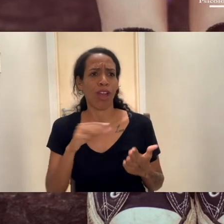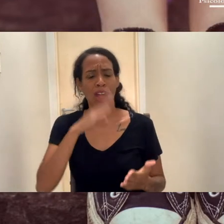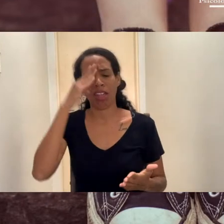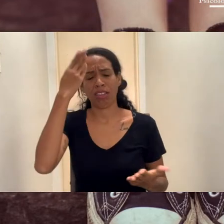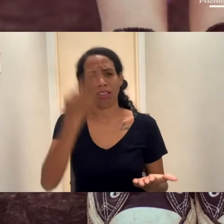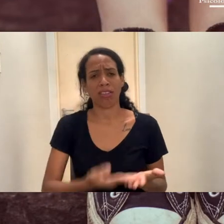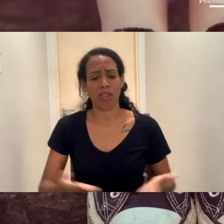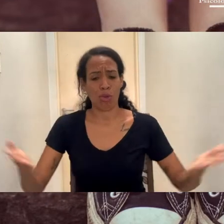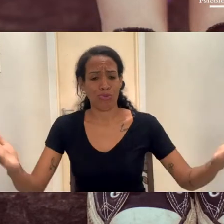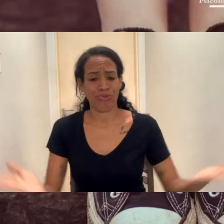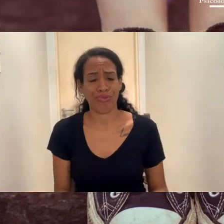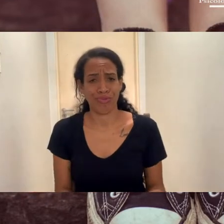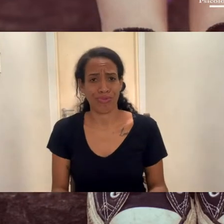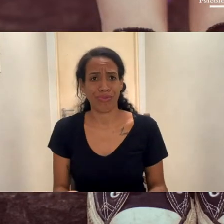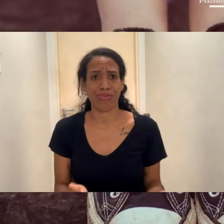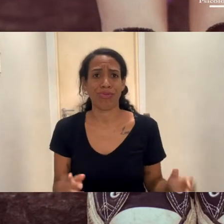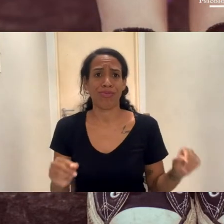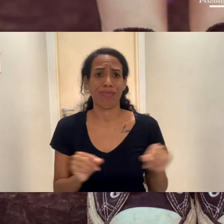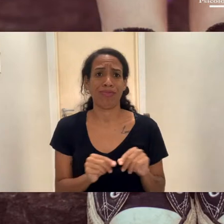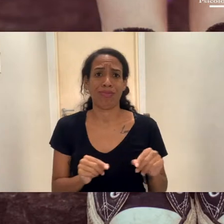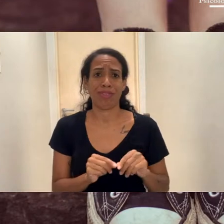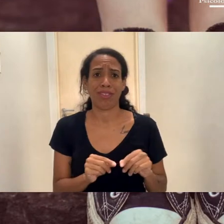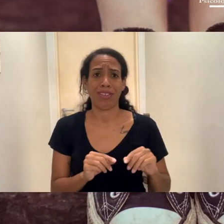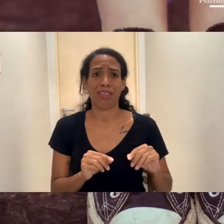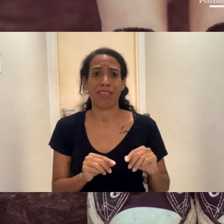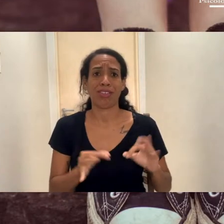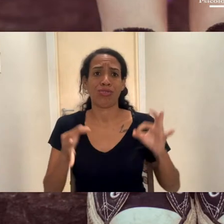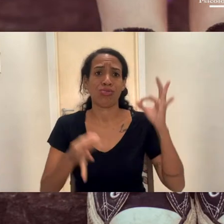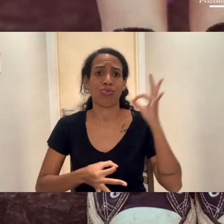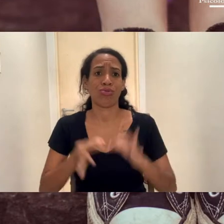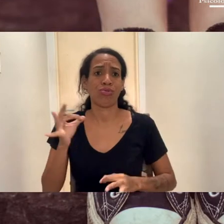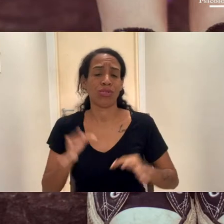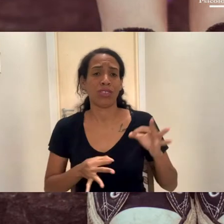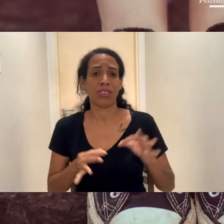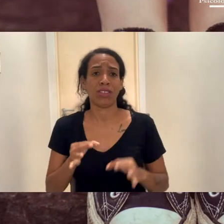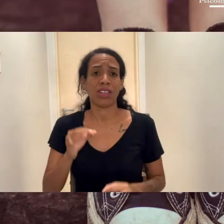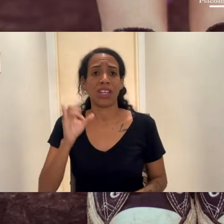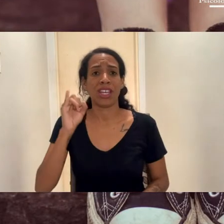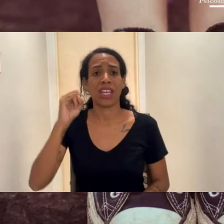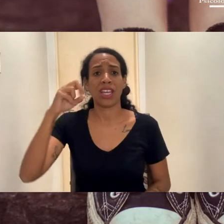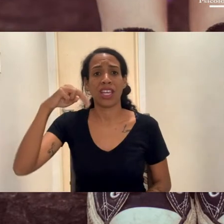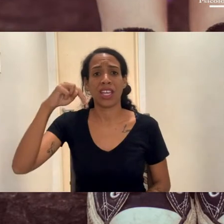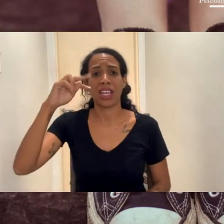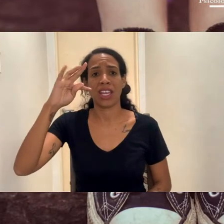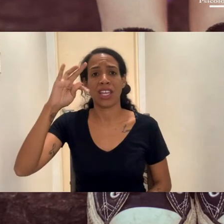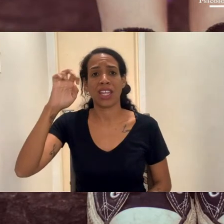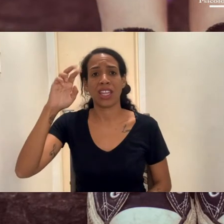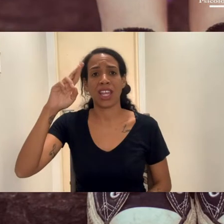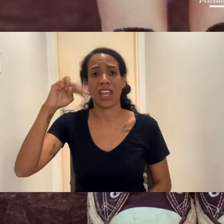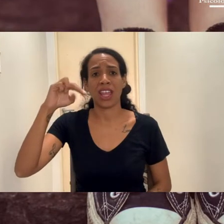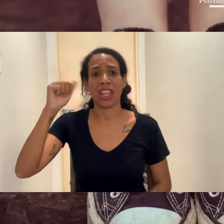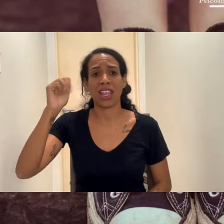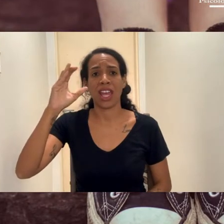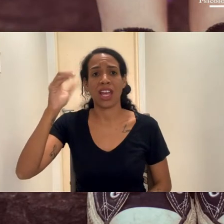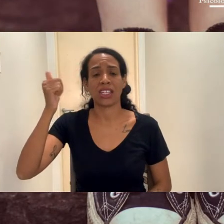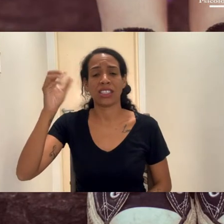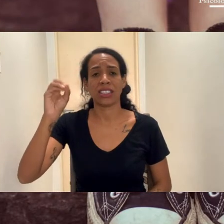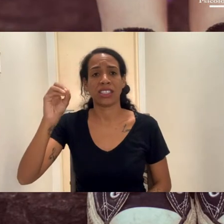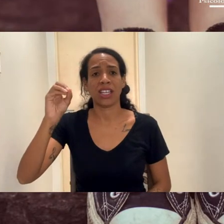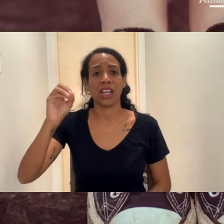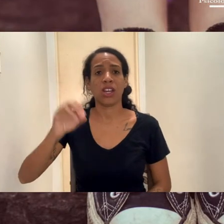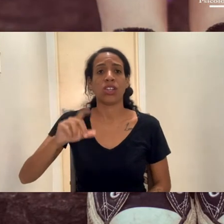é reproduzido pelas instituições jurídicas de internação em estabelecimento educacional.